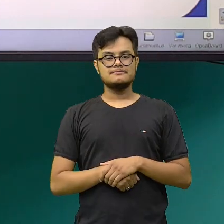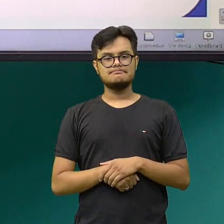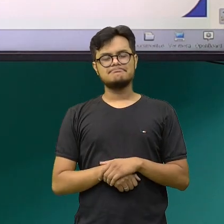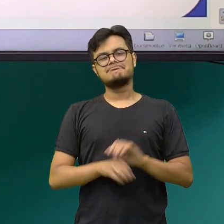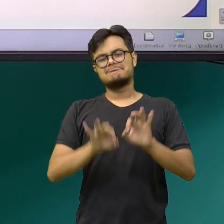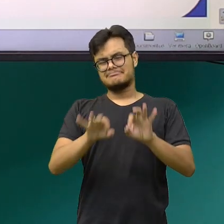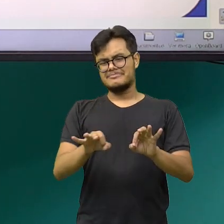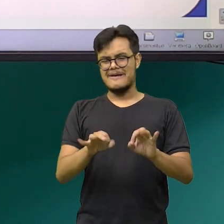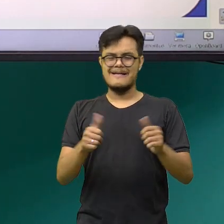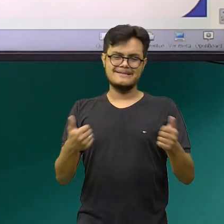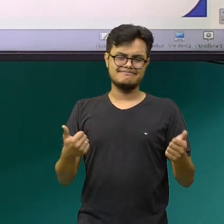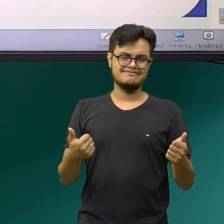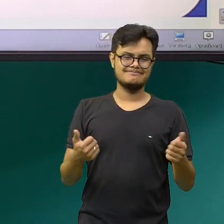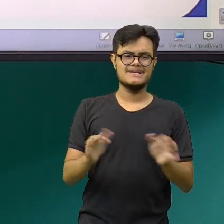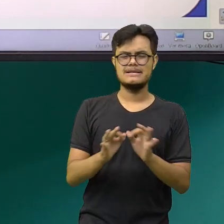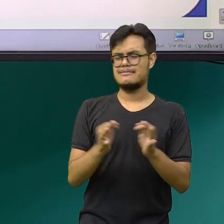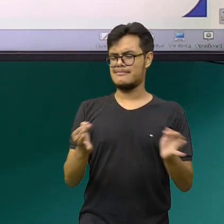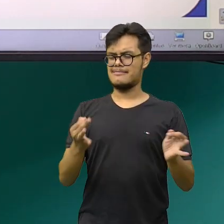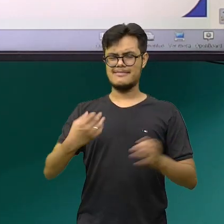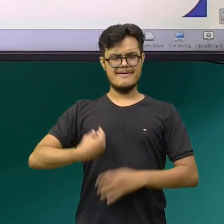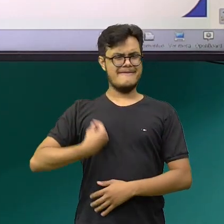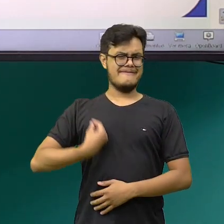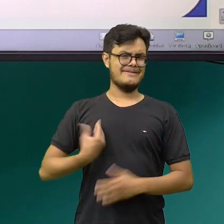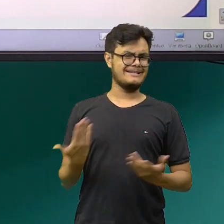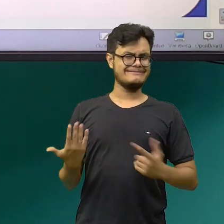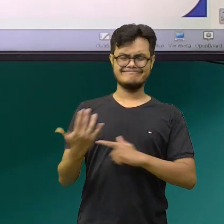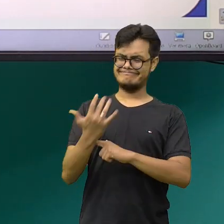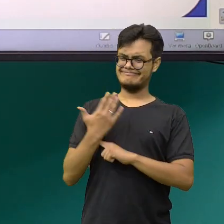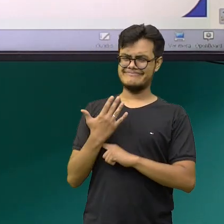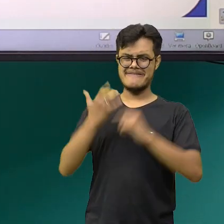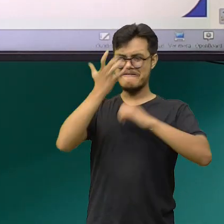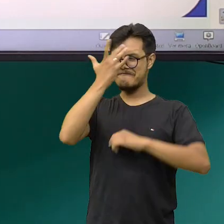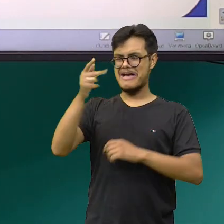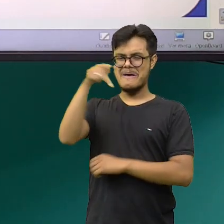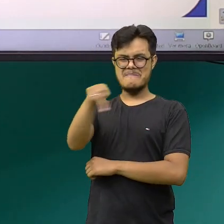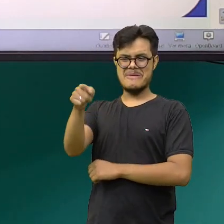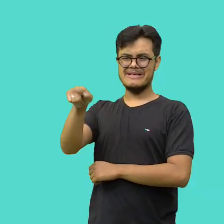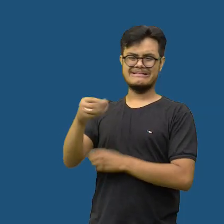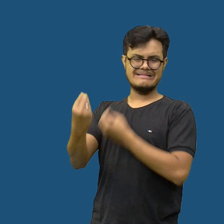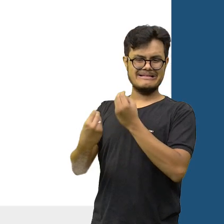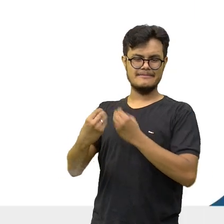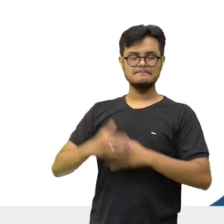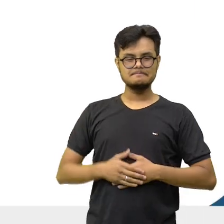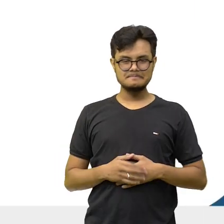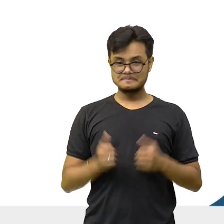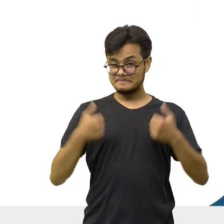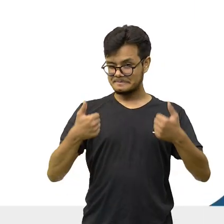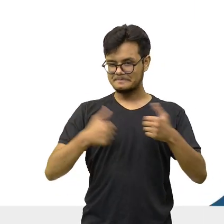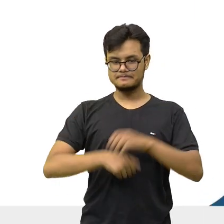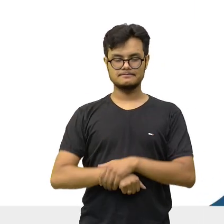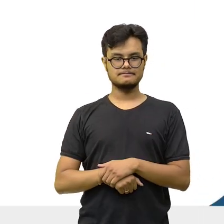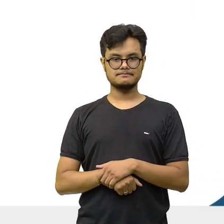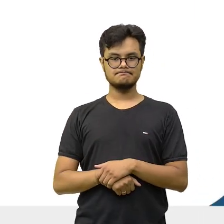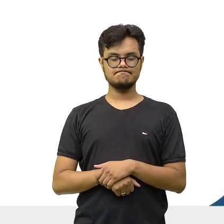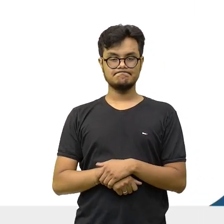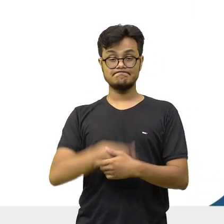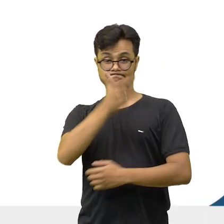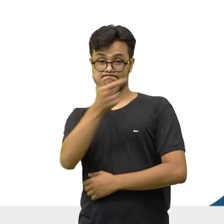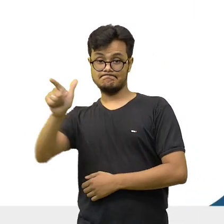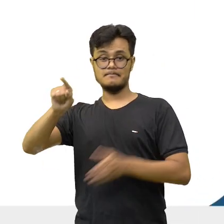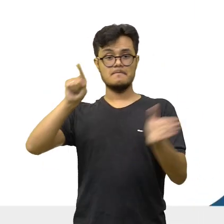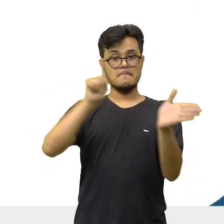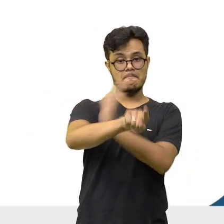você facilita a minha vida. Eu sei, amiga, eu sei, eu estou aqui para isso. Beleza? E olha só a nossa